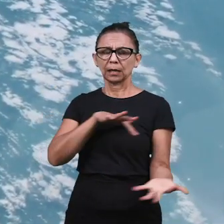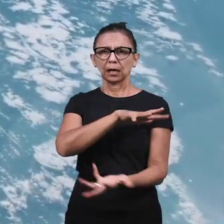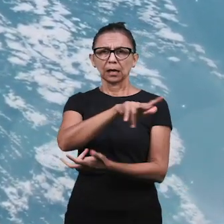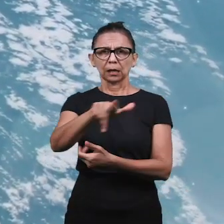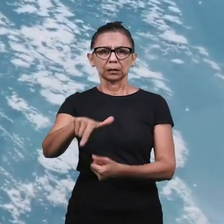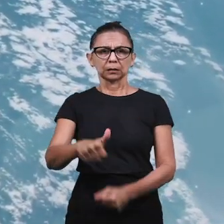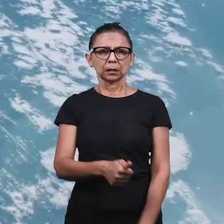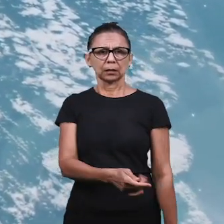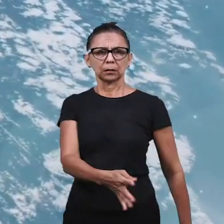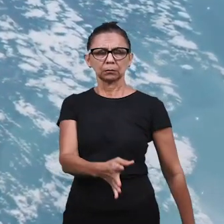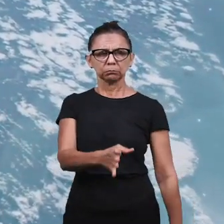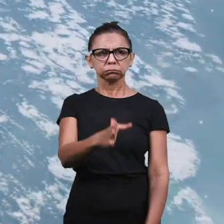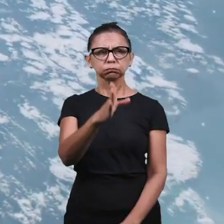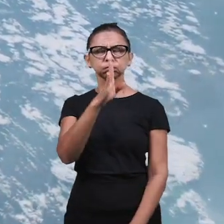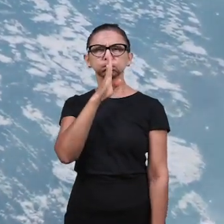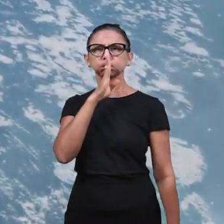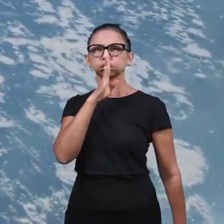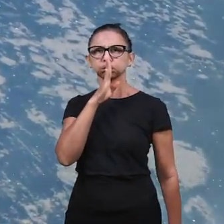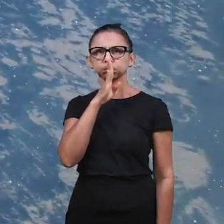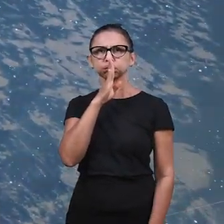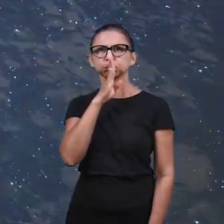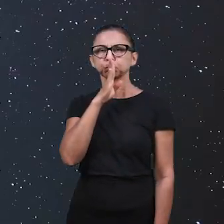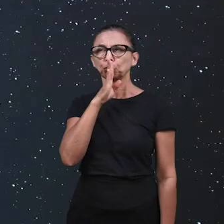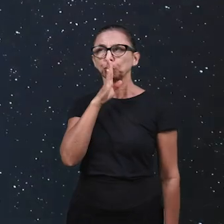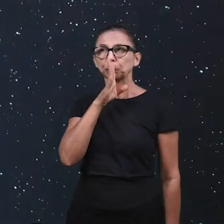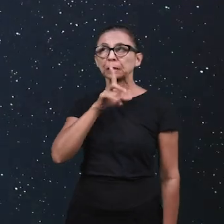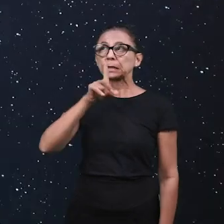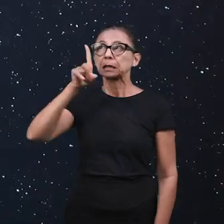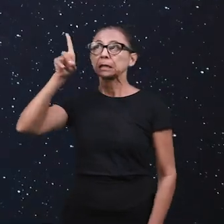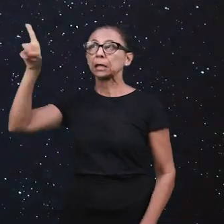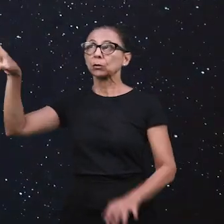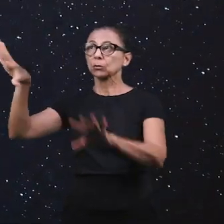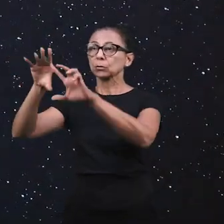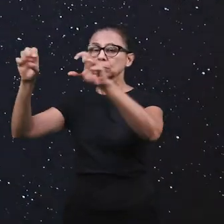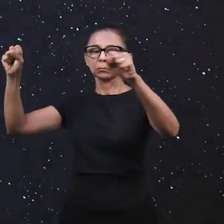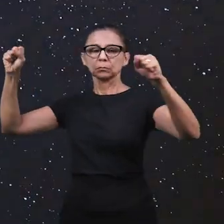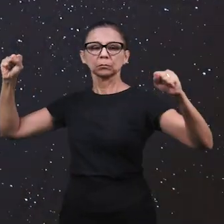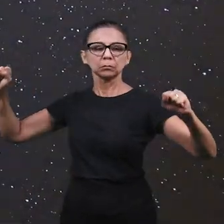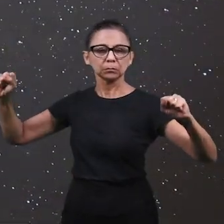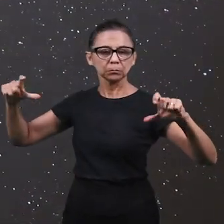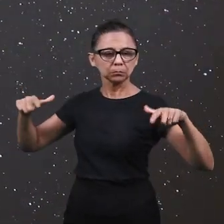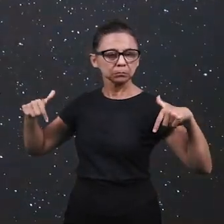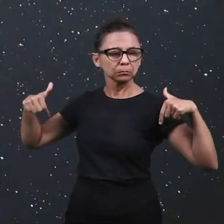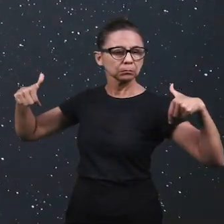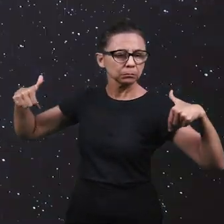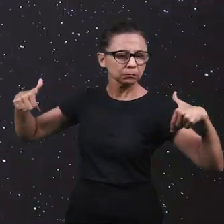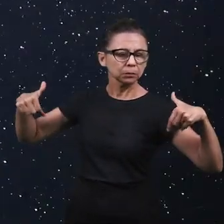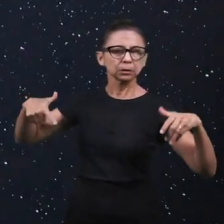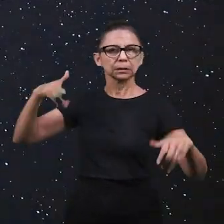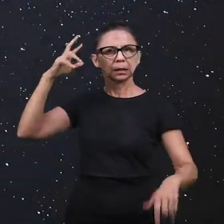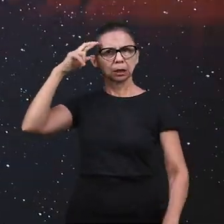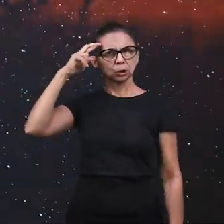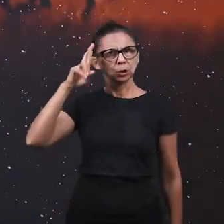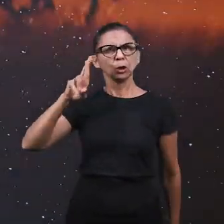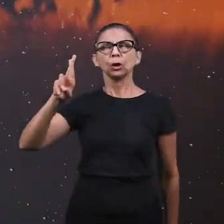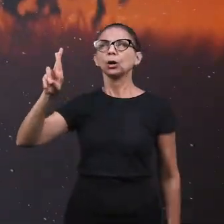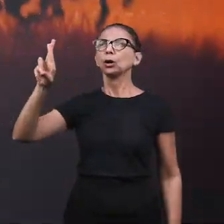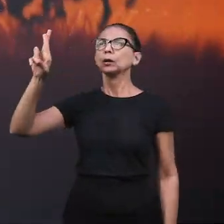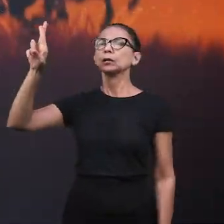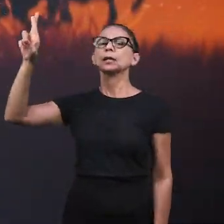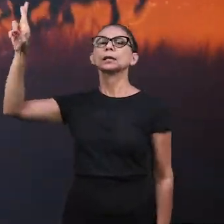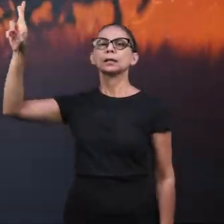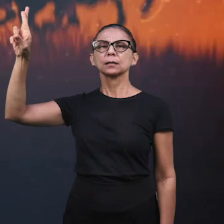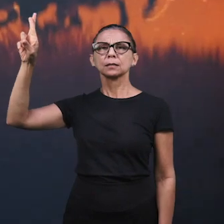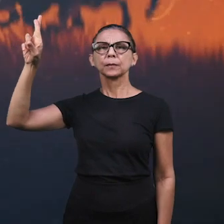Cale-se toda a terra, pois a santa morada Deus se levantou.